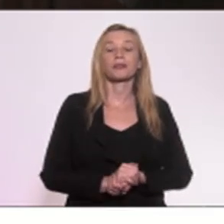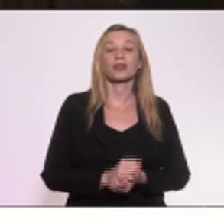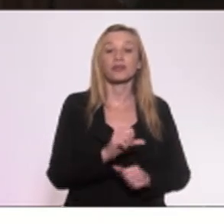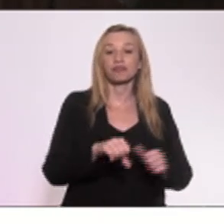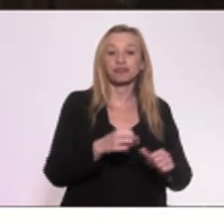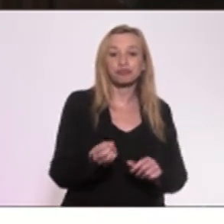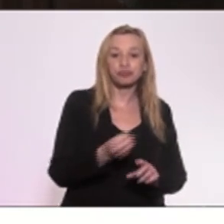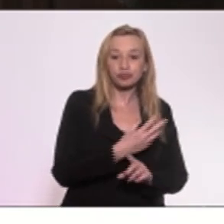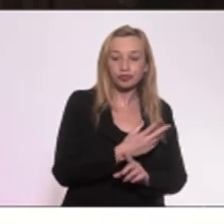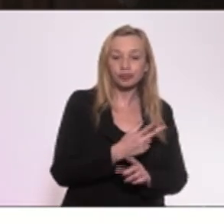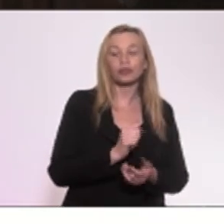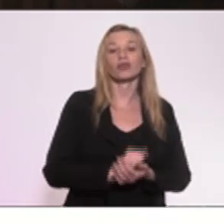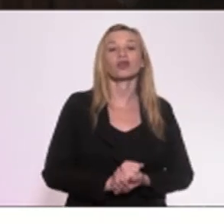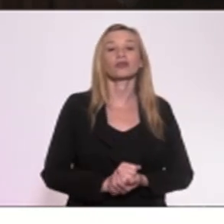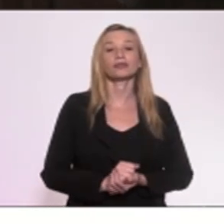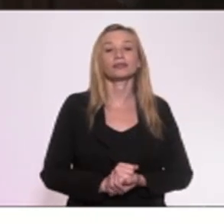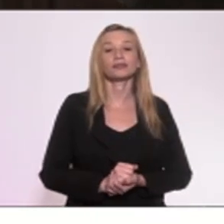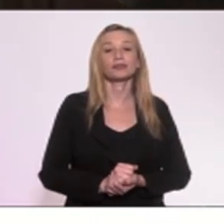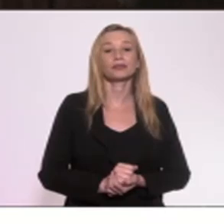reformas